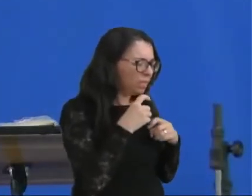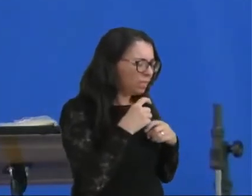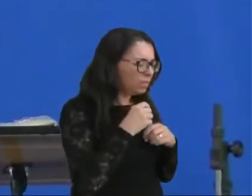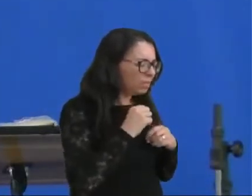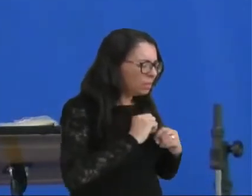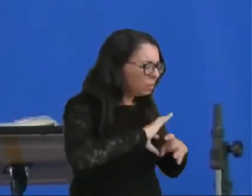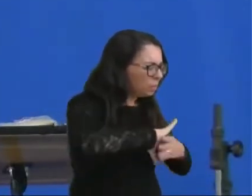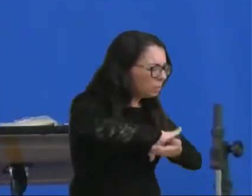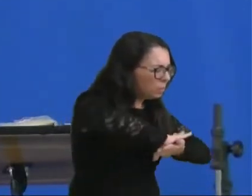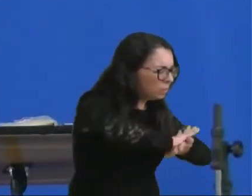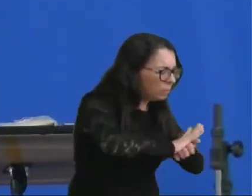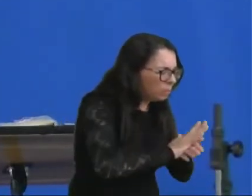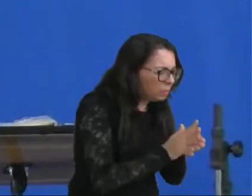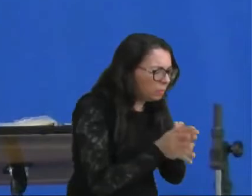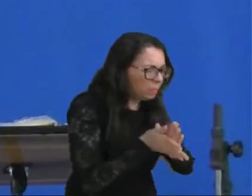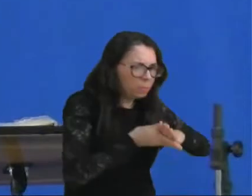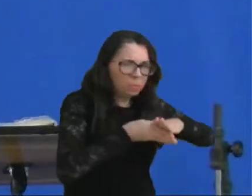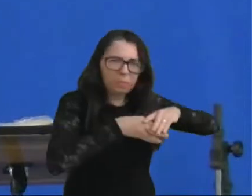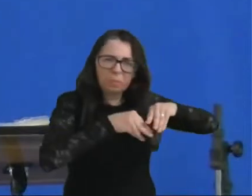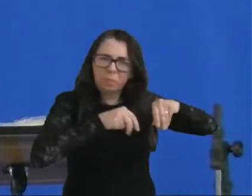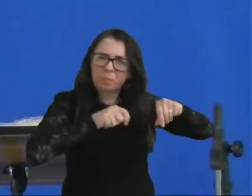não consegue